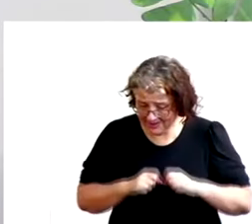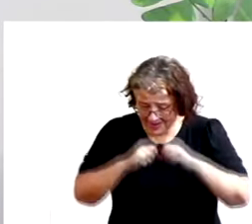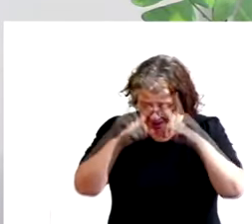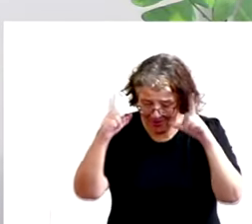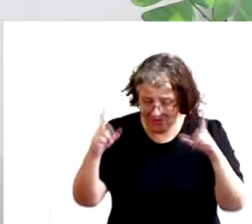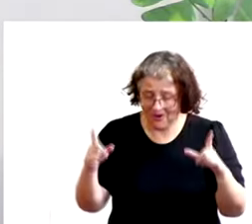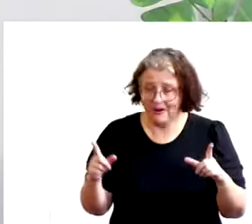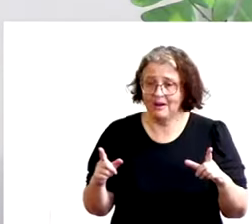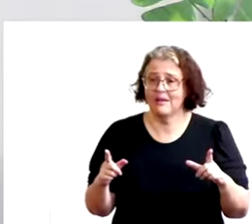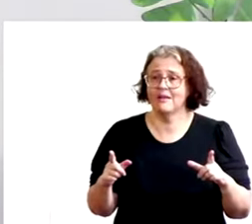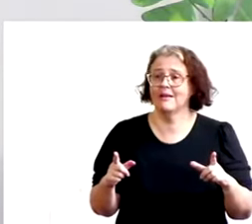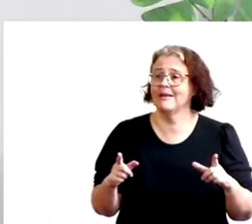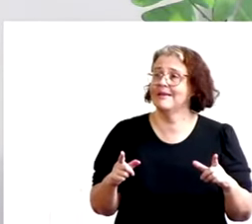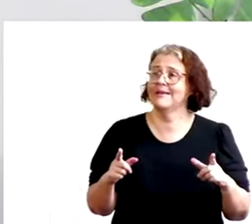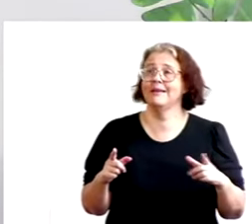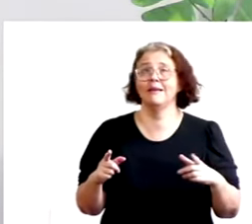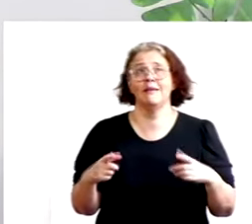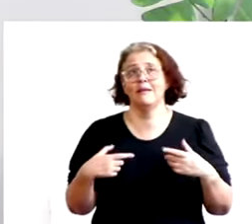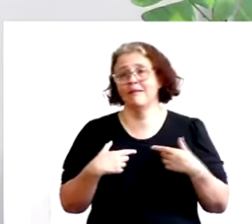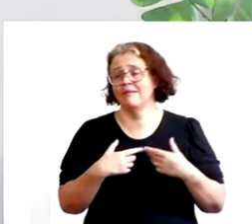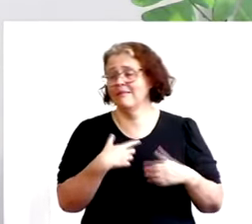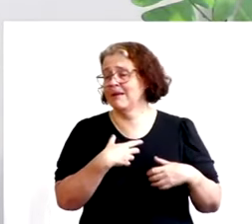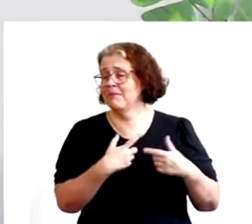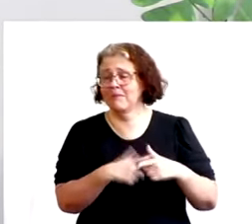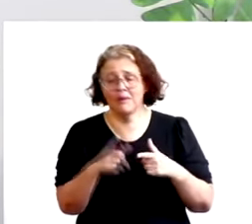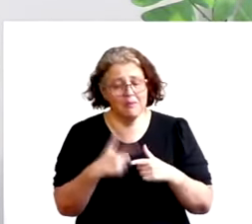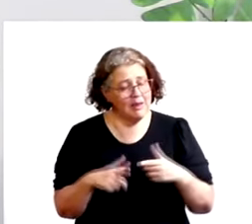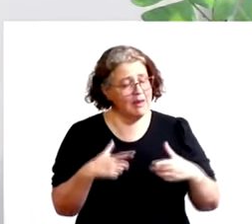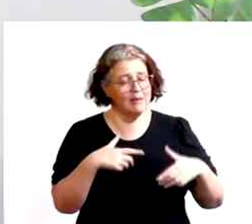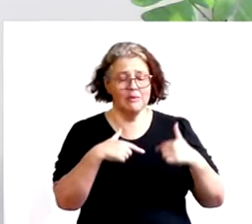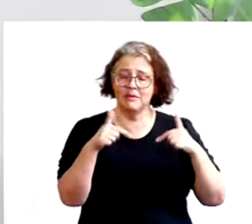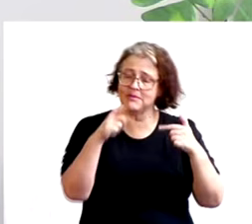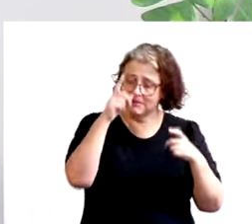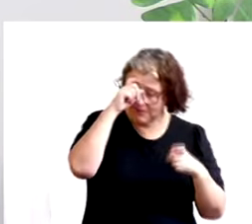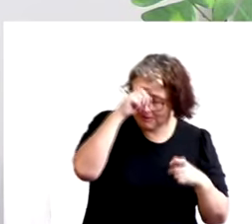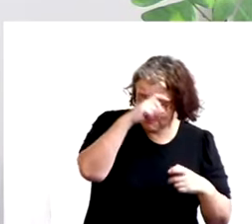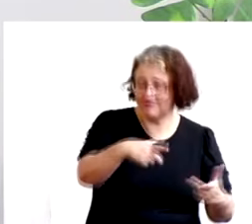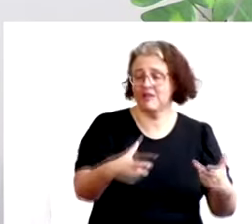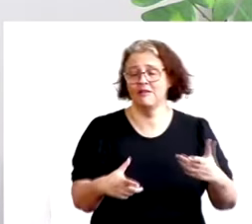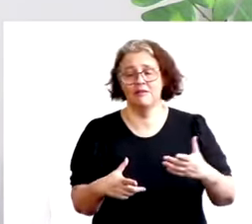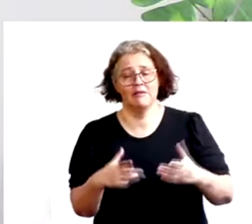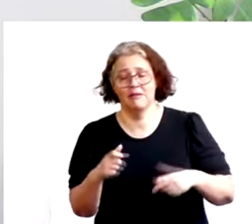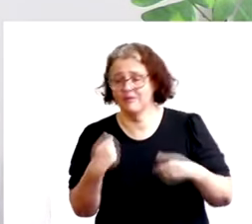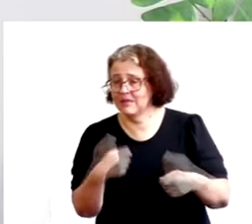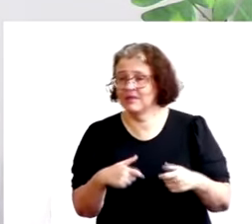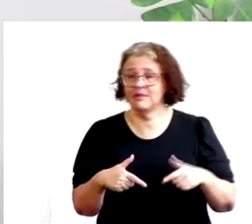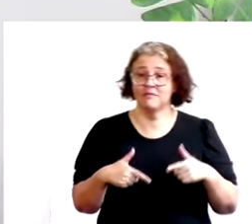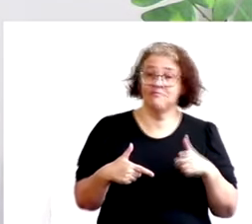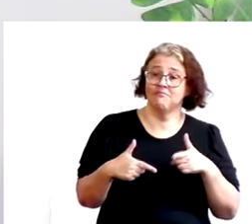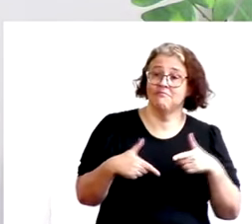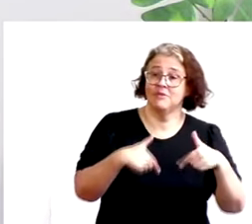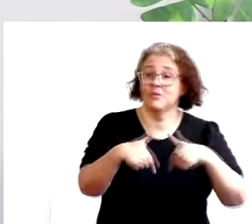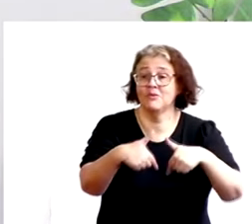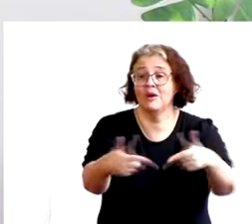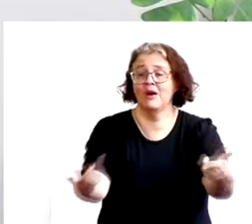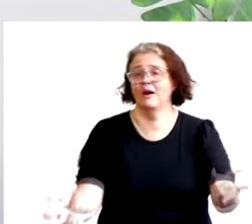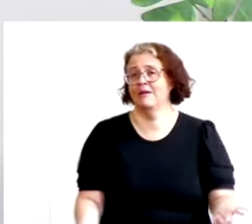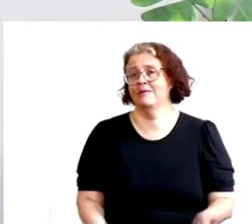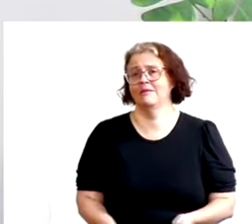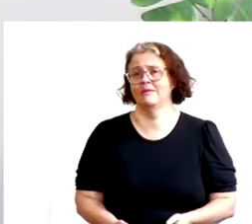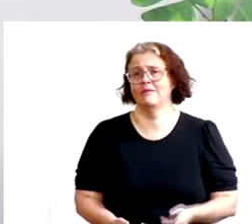e dificuldades não tem prazer em vivê-los você já passou por algum dia dessa forma